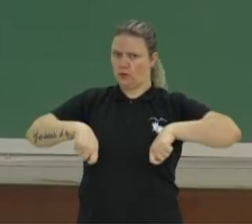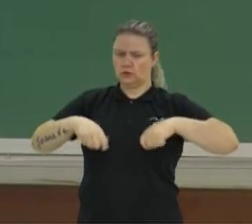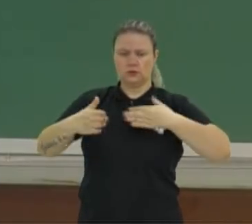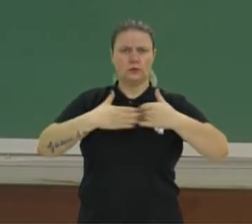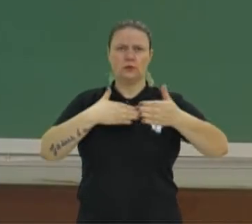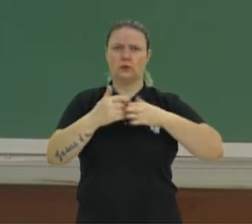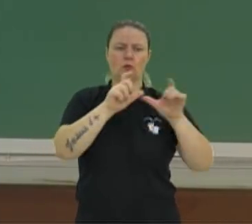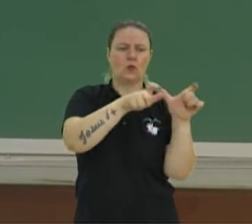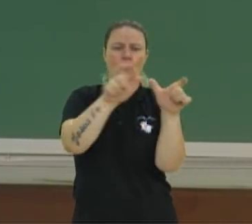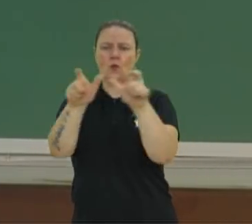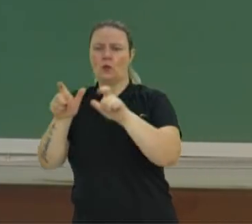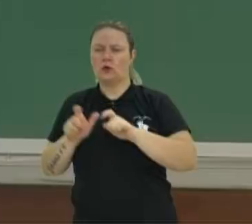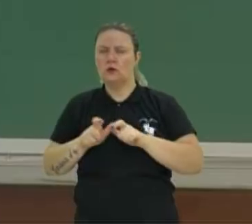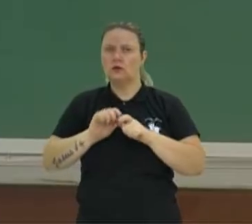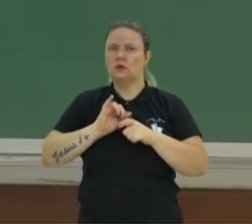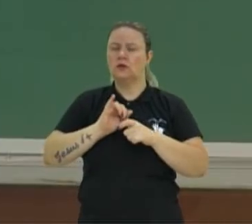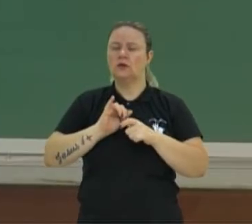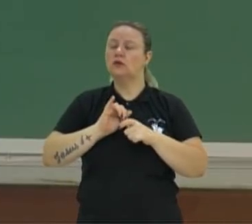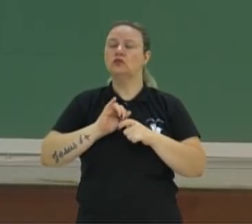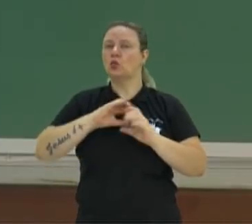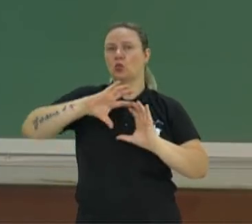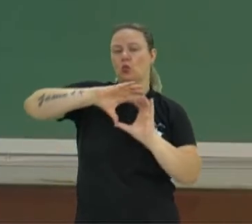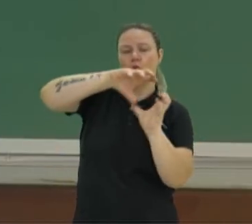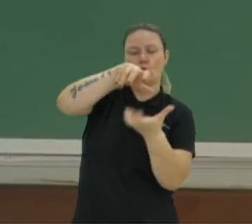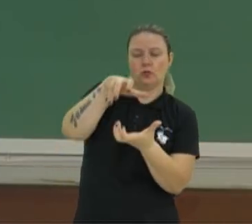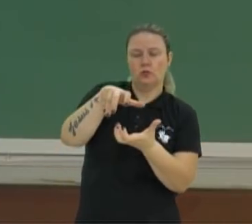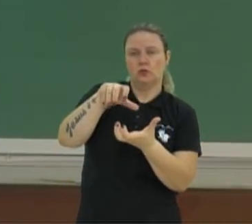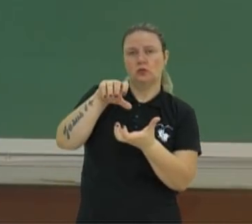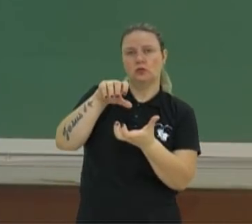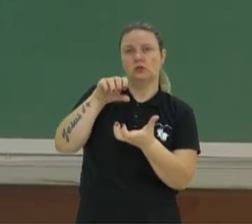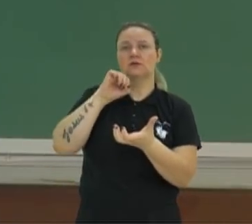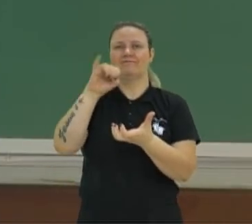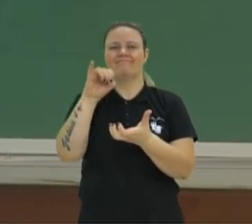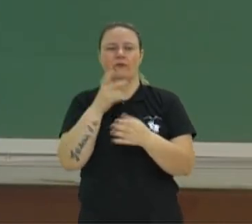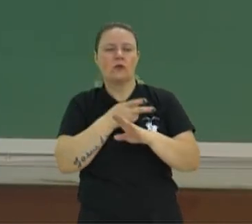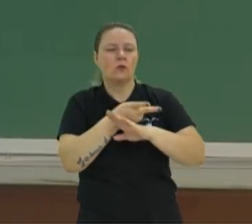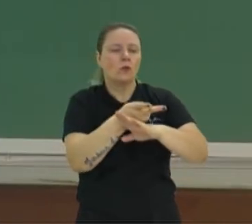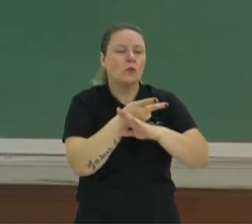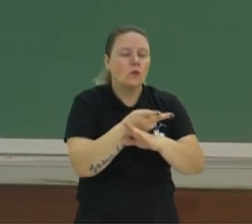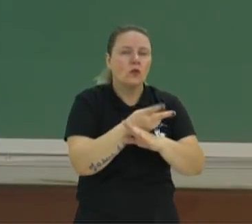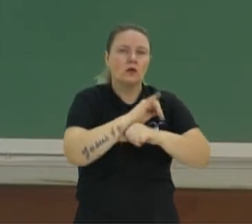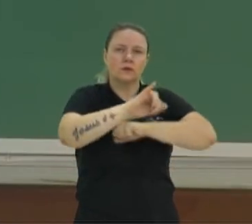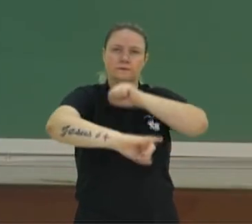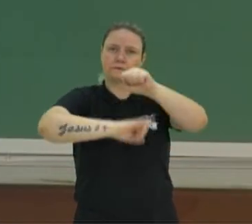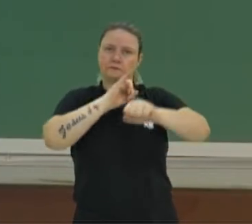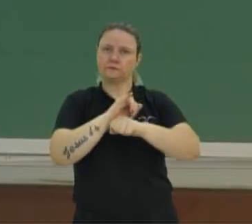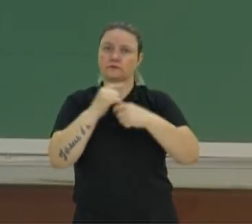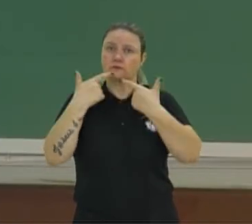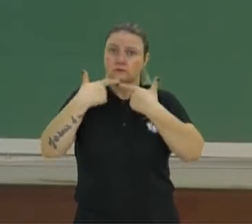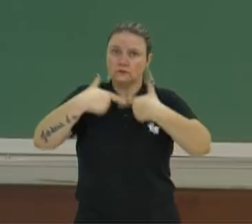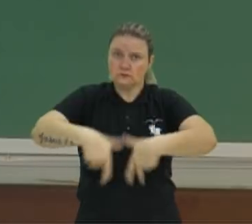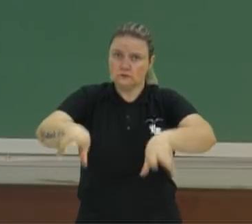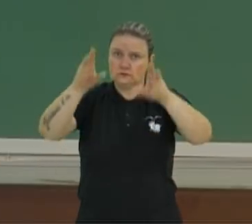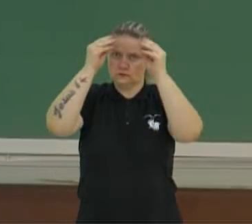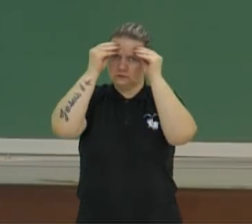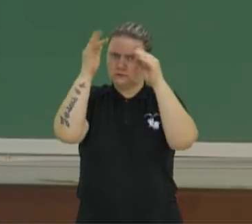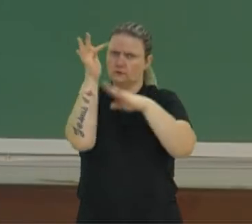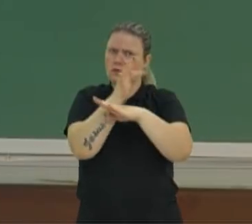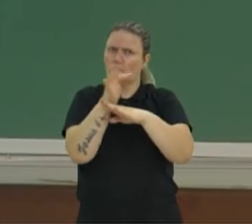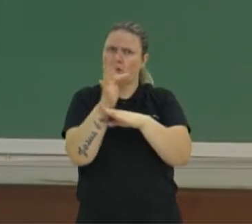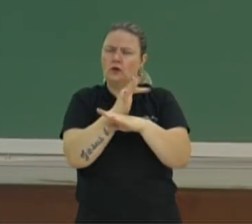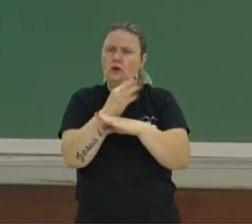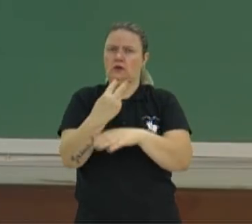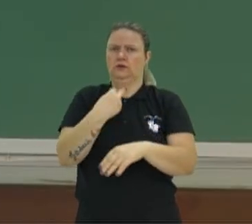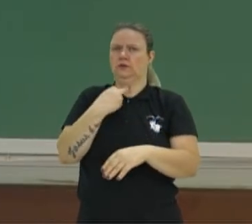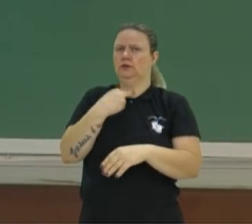se ela estiver na internet, se for em um jornal online. Então, a linguagem deve ser formal, deve-se evitar gírias, a